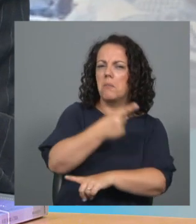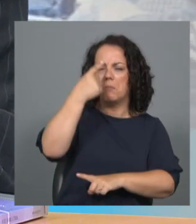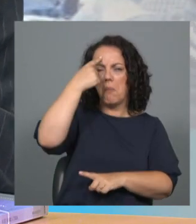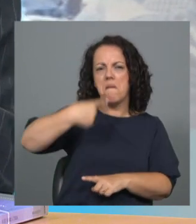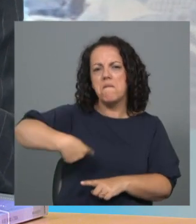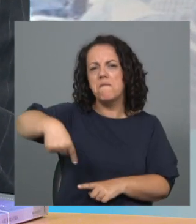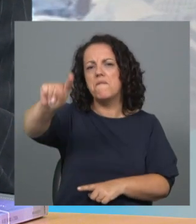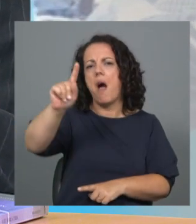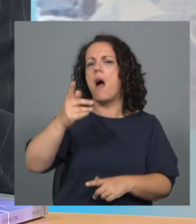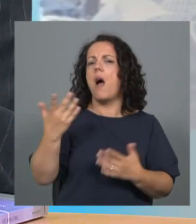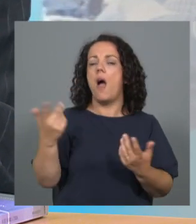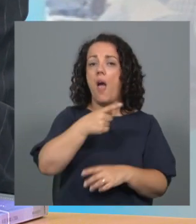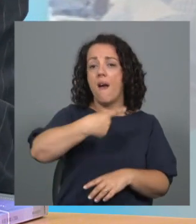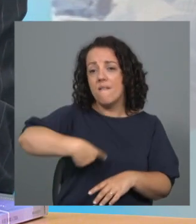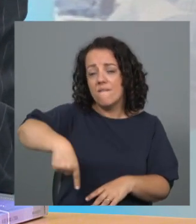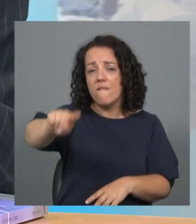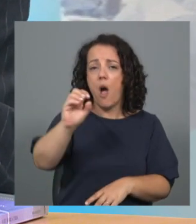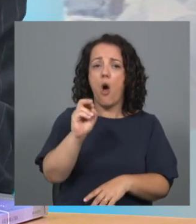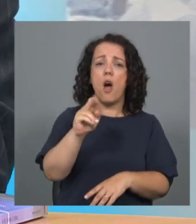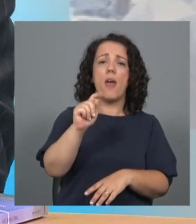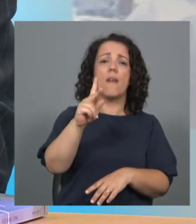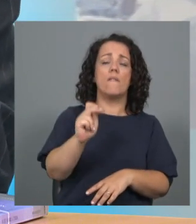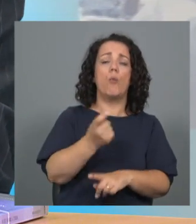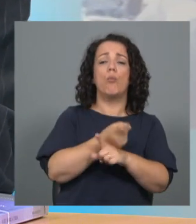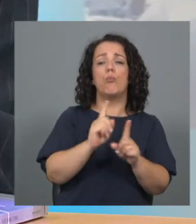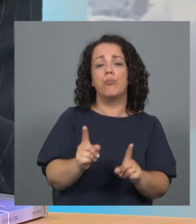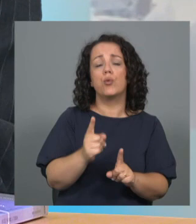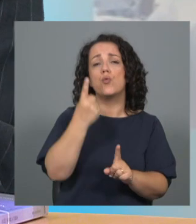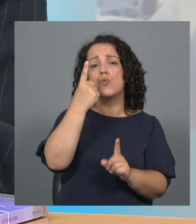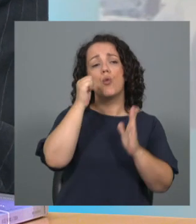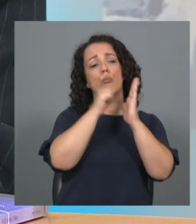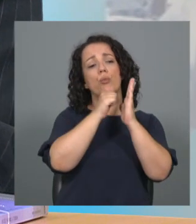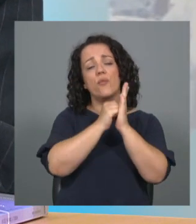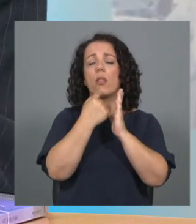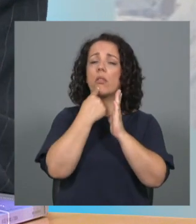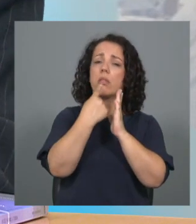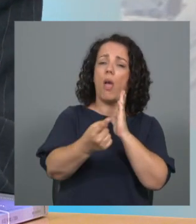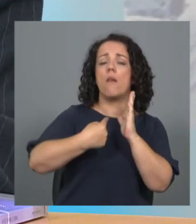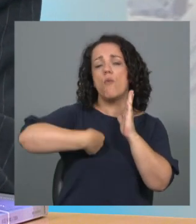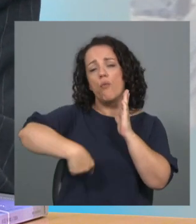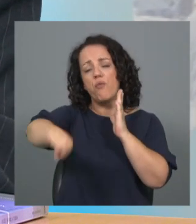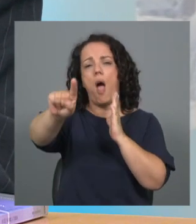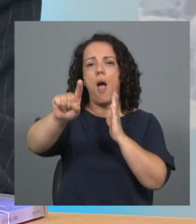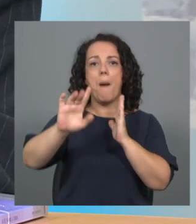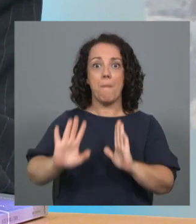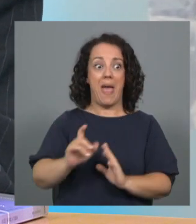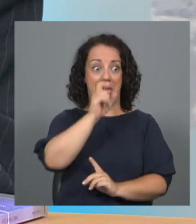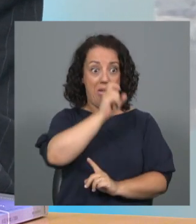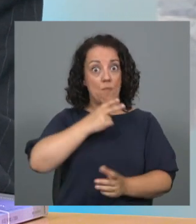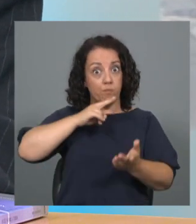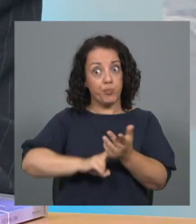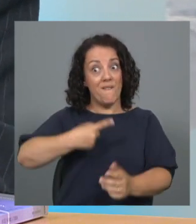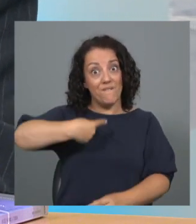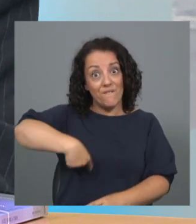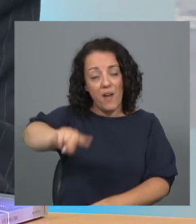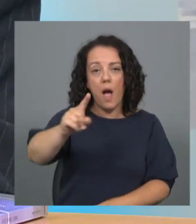vai fundamentalmente para o Horebe porque um grande profeta deve ir ao Horebe, de onde vem Moisés e a lei. Mas ele vai marcado